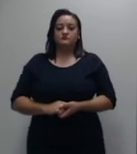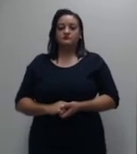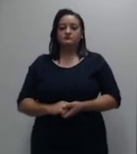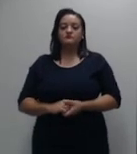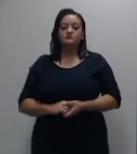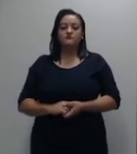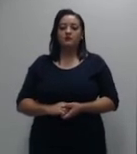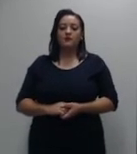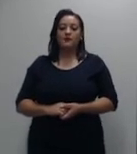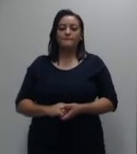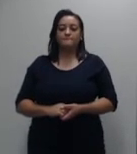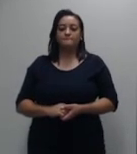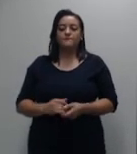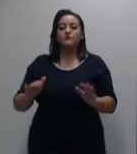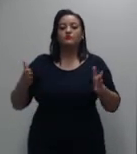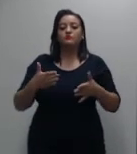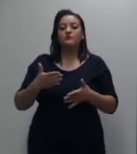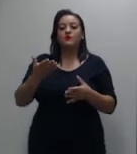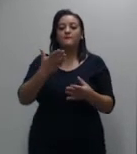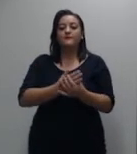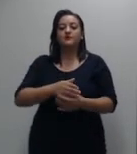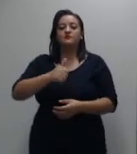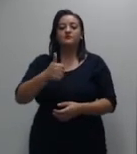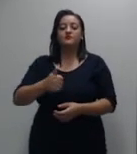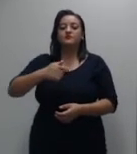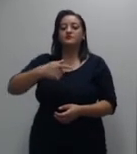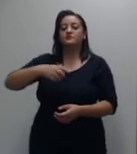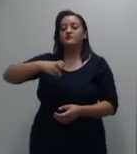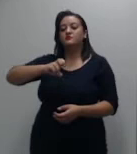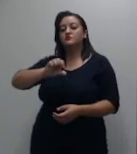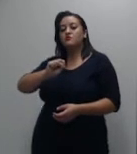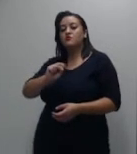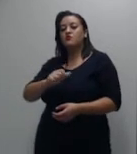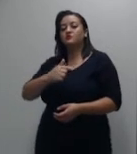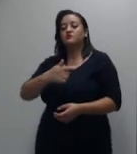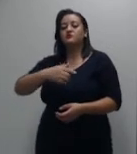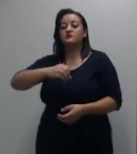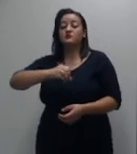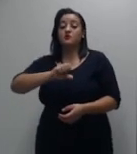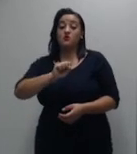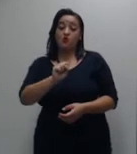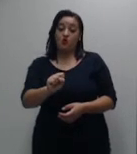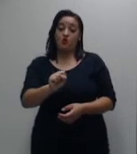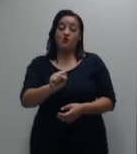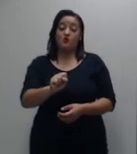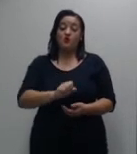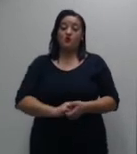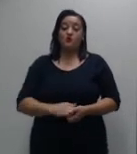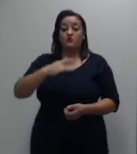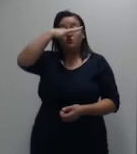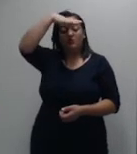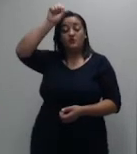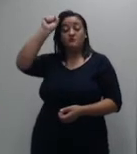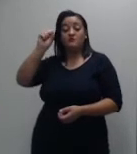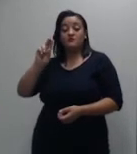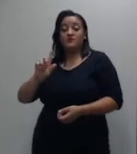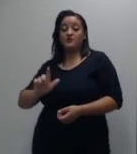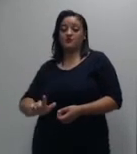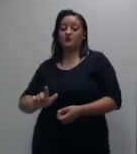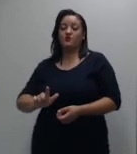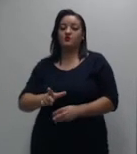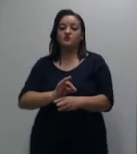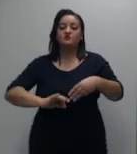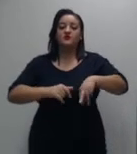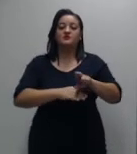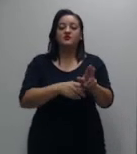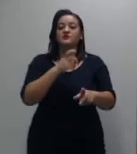e o resto 1 milhão 758 708 do Mato Grosso do Sul da relatoria do